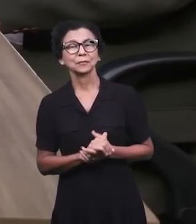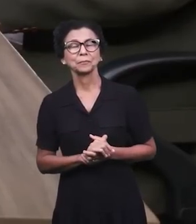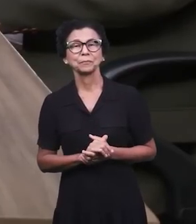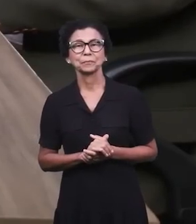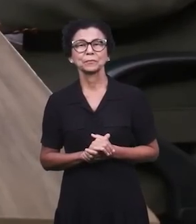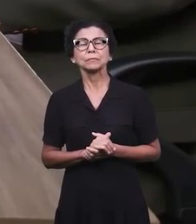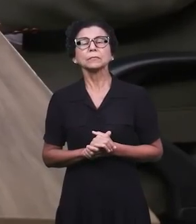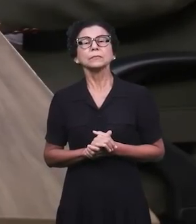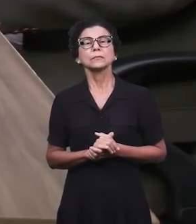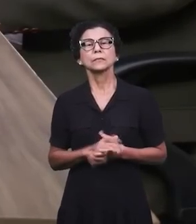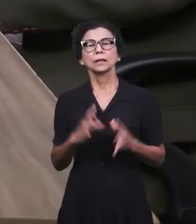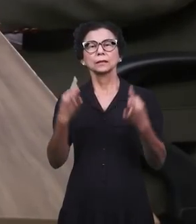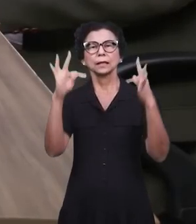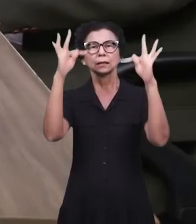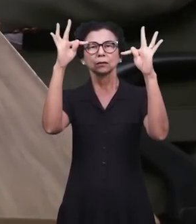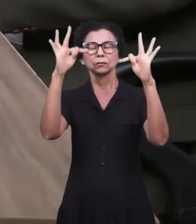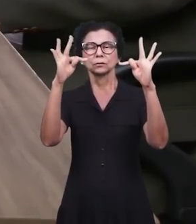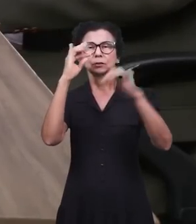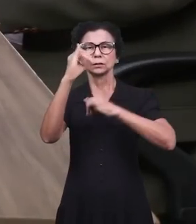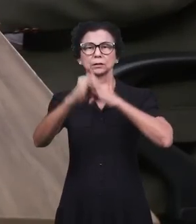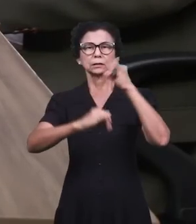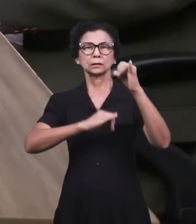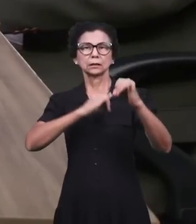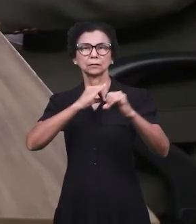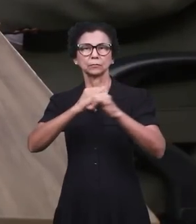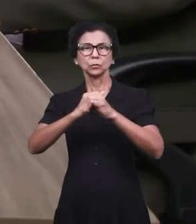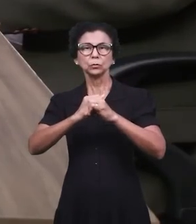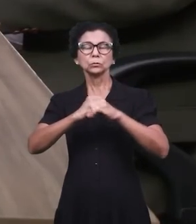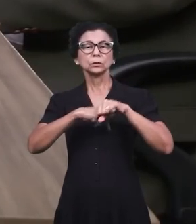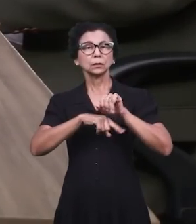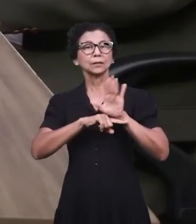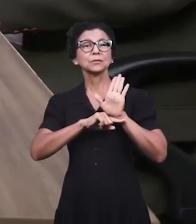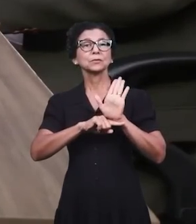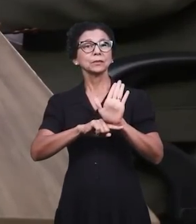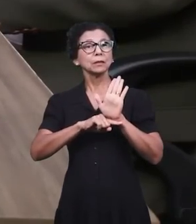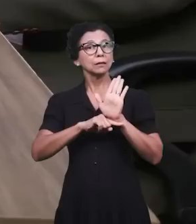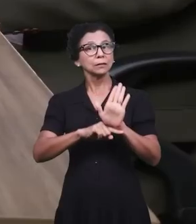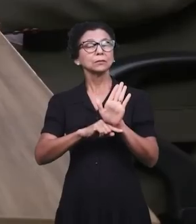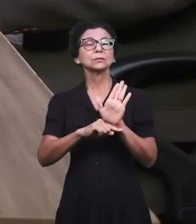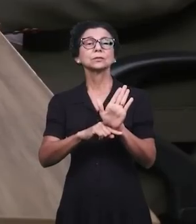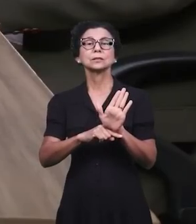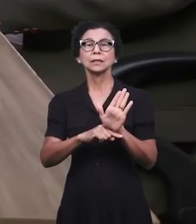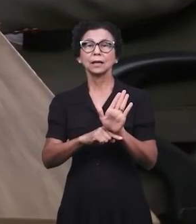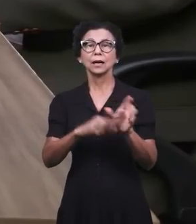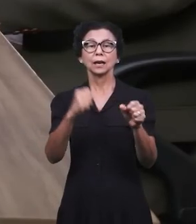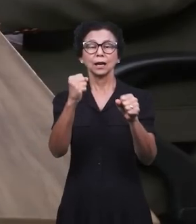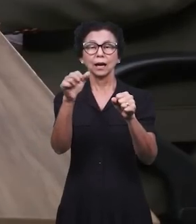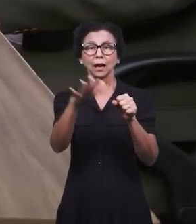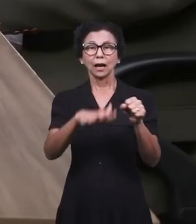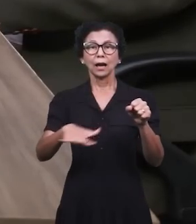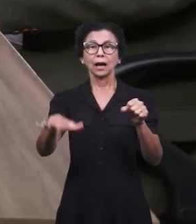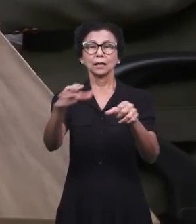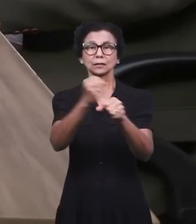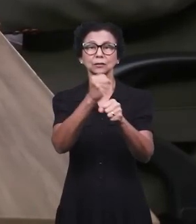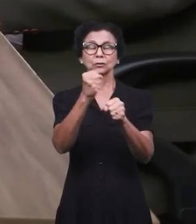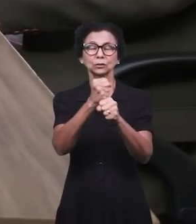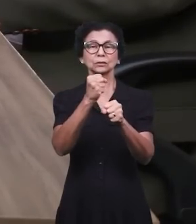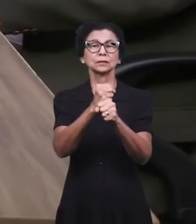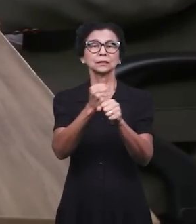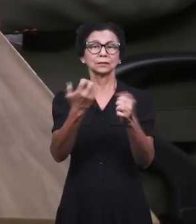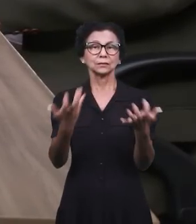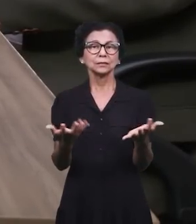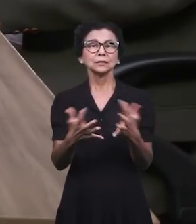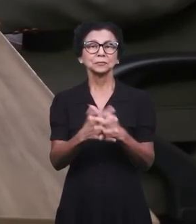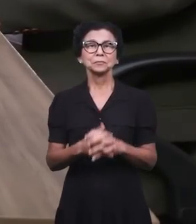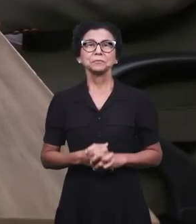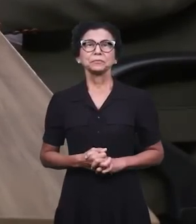a informática para questões do TI tem ajudado muito, né, a parte de construção com a indústria 4.0. Então,